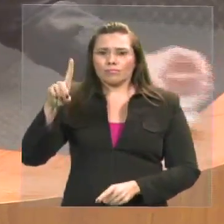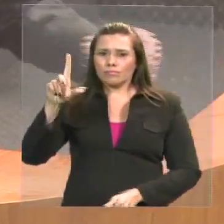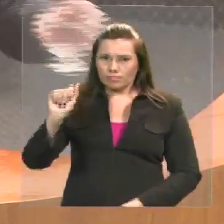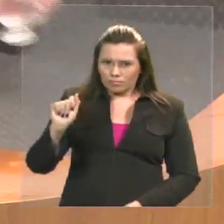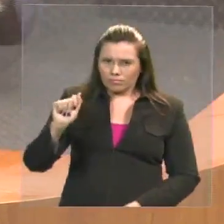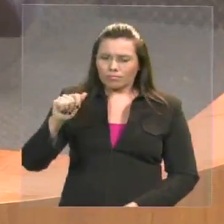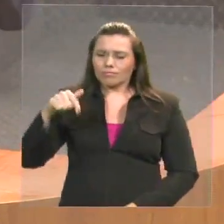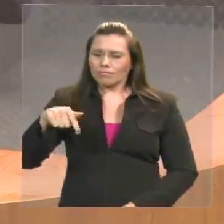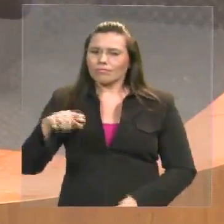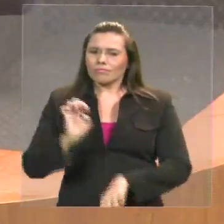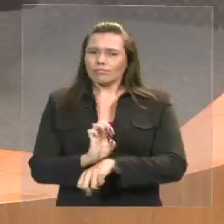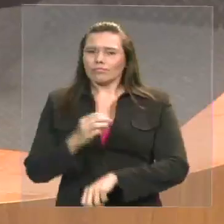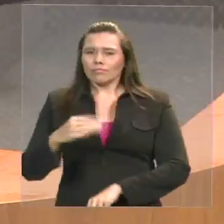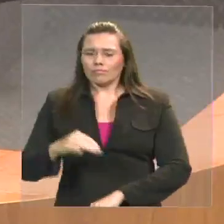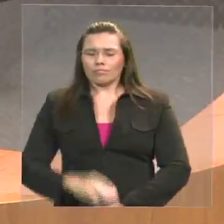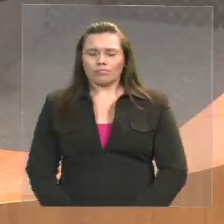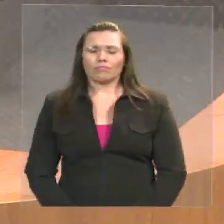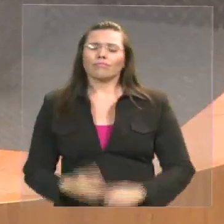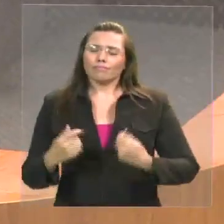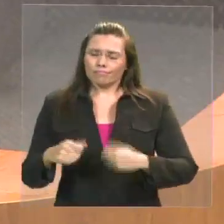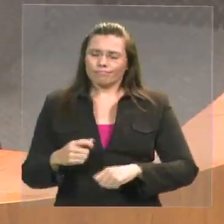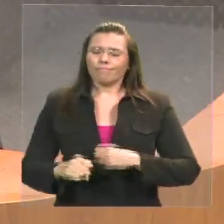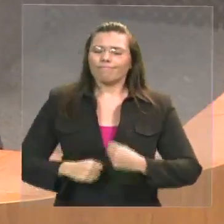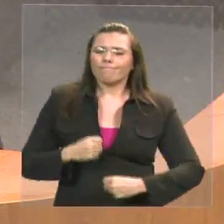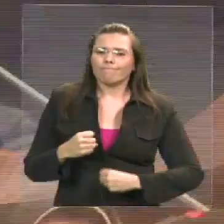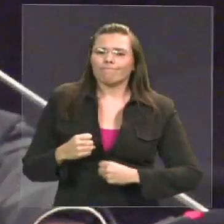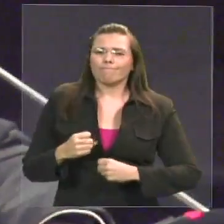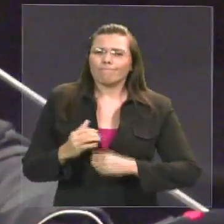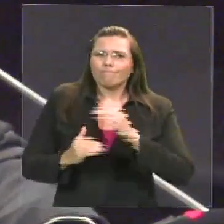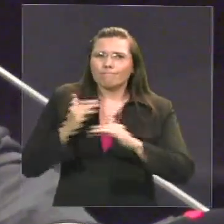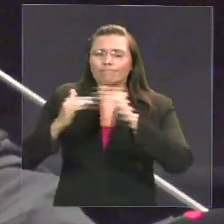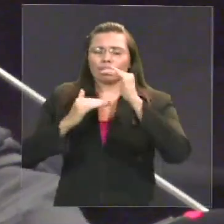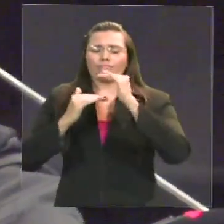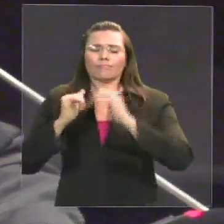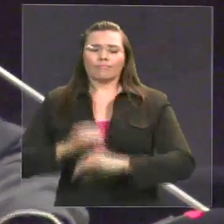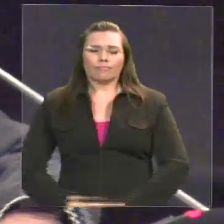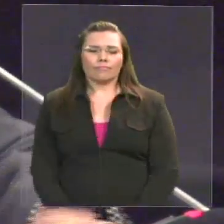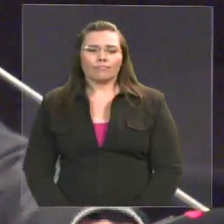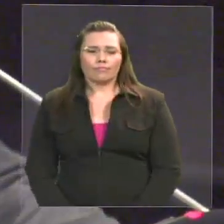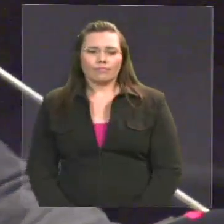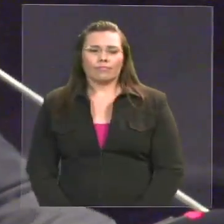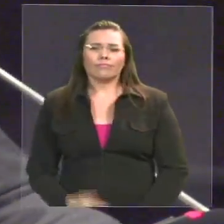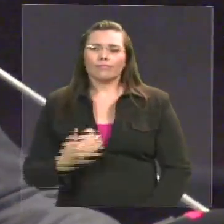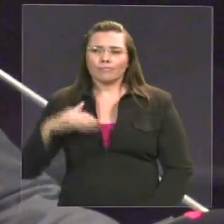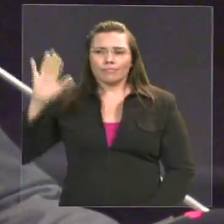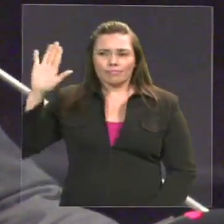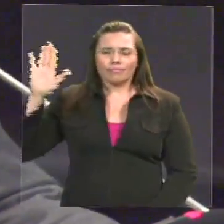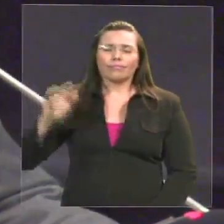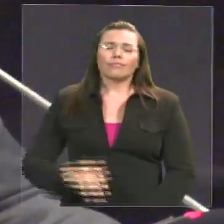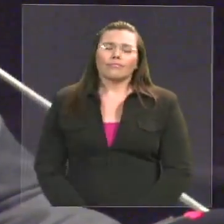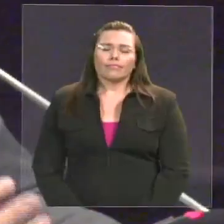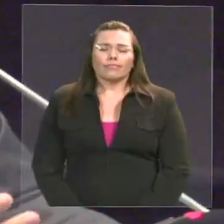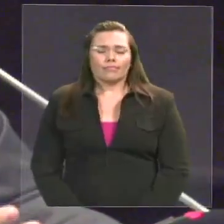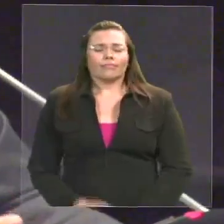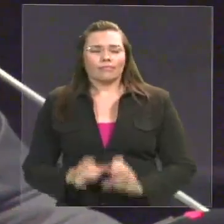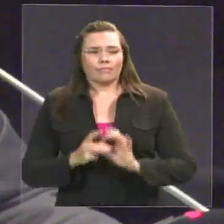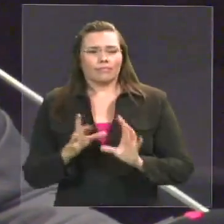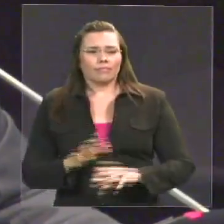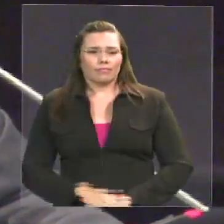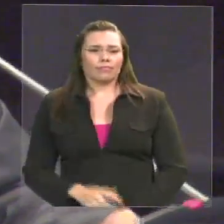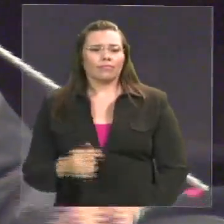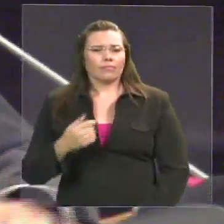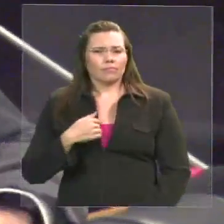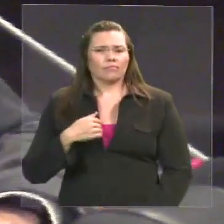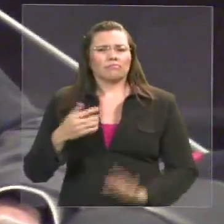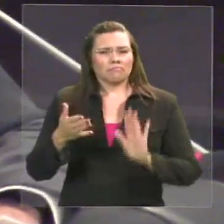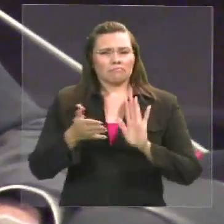Obrigado, deputado Júnior Verde. Para ressaltar esse pacote importantíssimo para um momento difícil que vive não só o Estado do